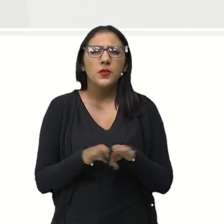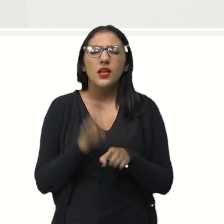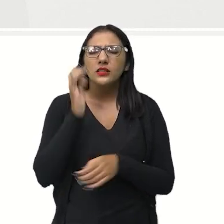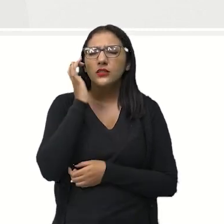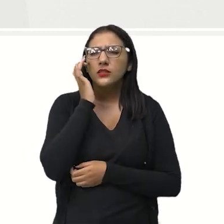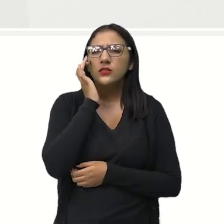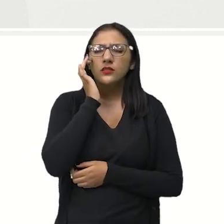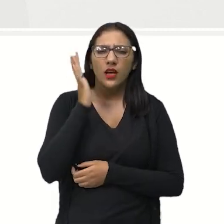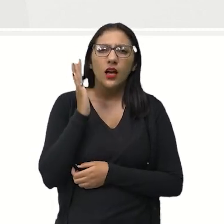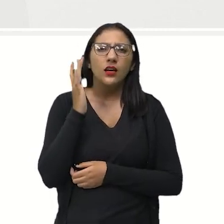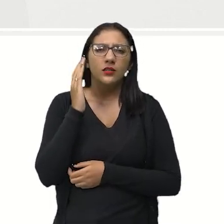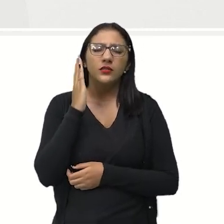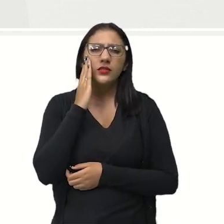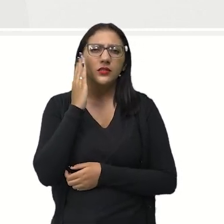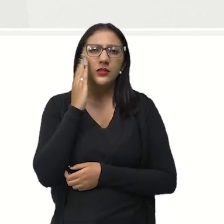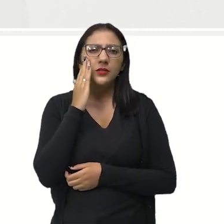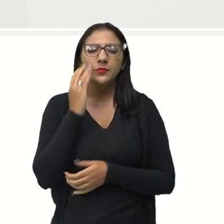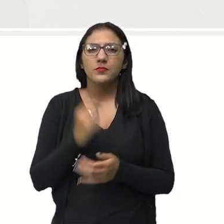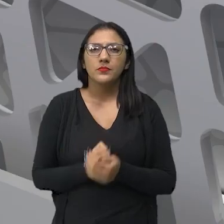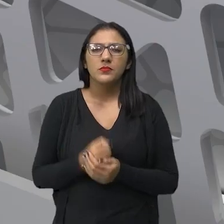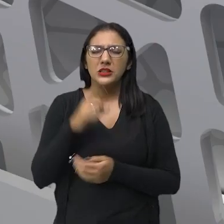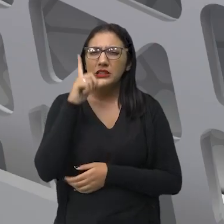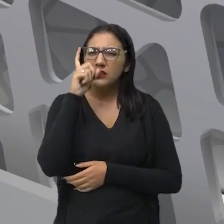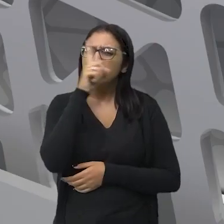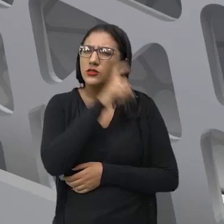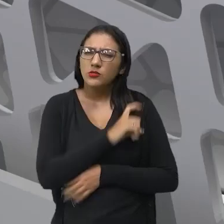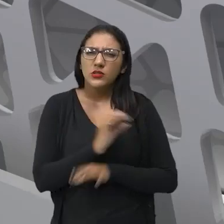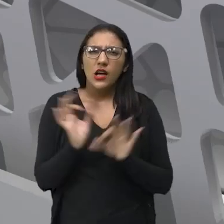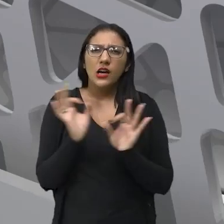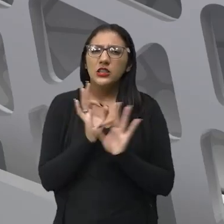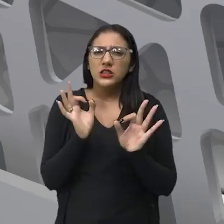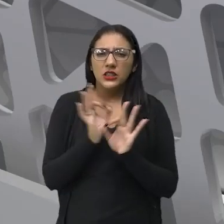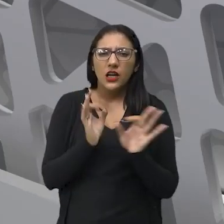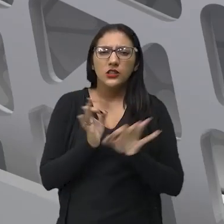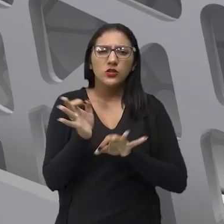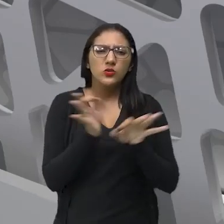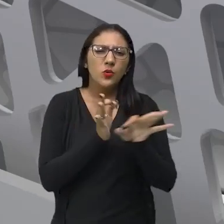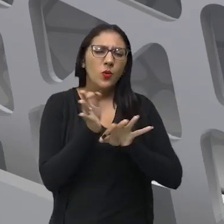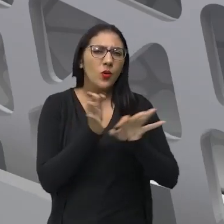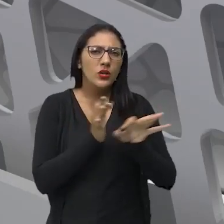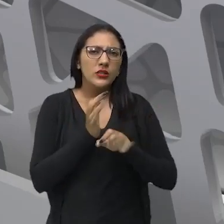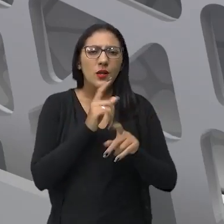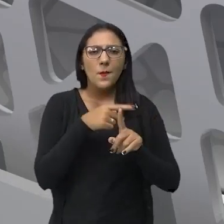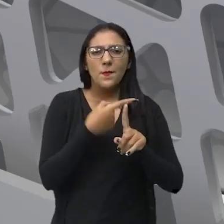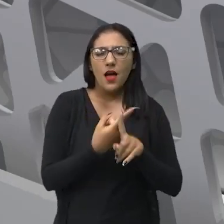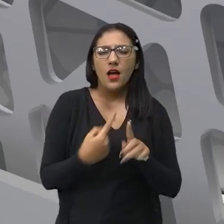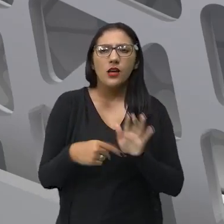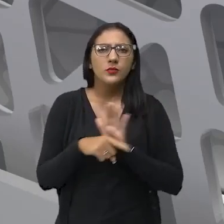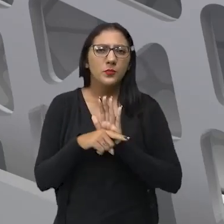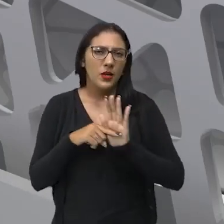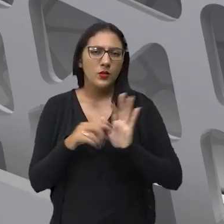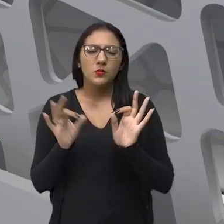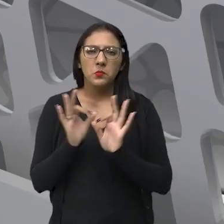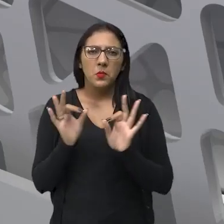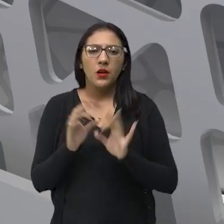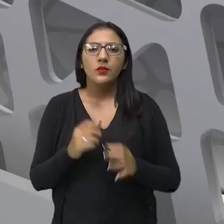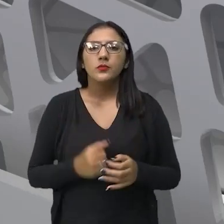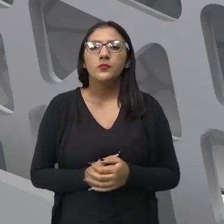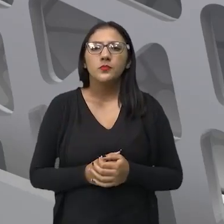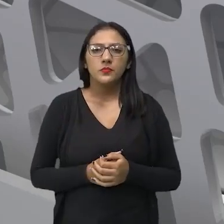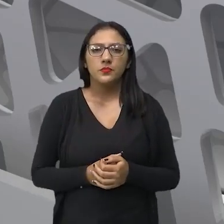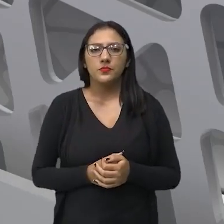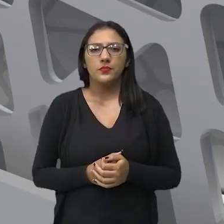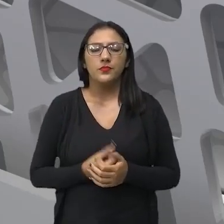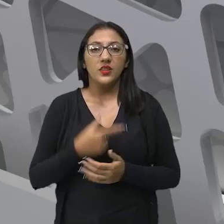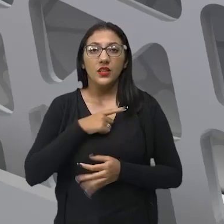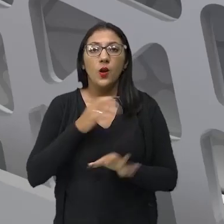primeiro caso, você não vai ter grandes dificuldades de realizar a operação de adição e subtração, uma vez que